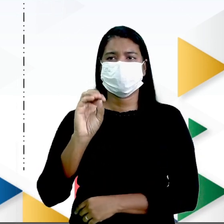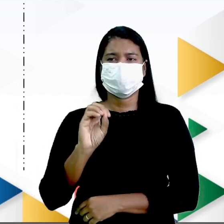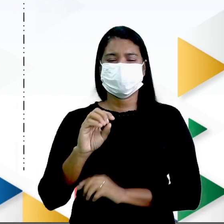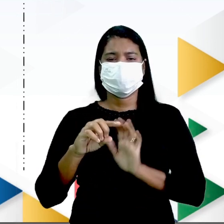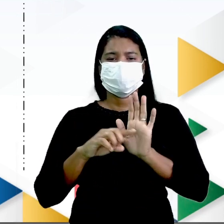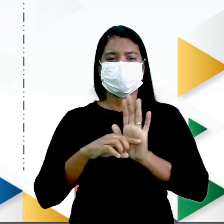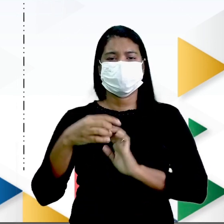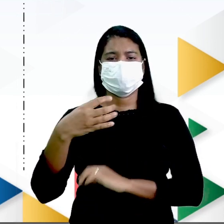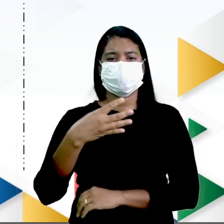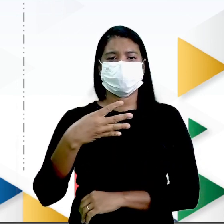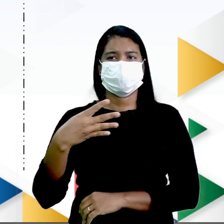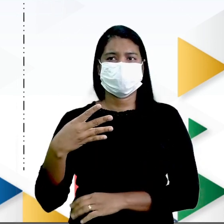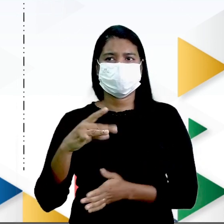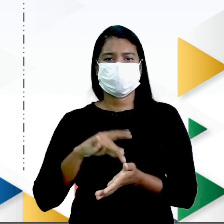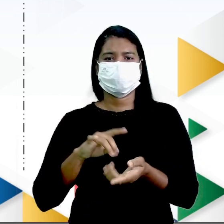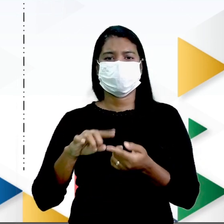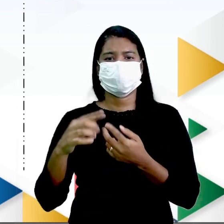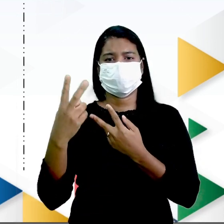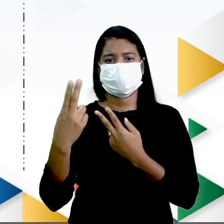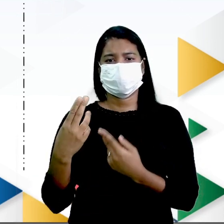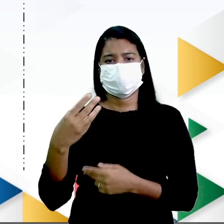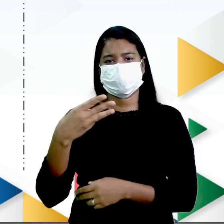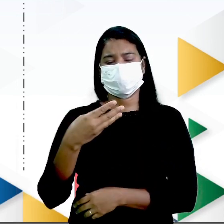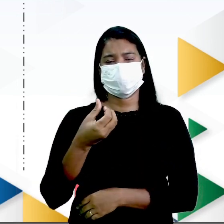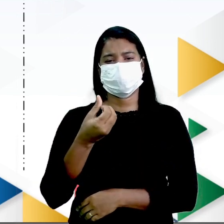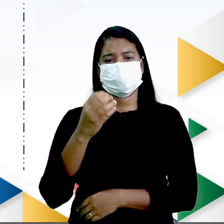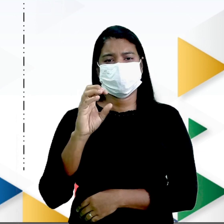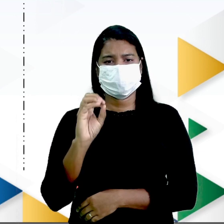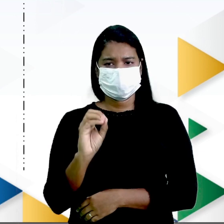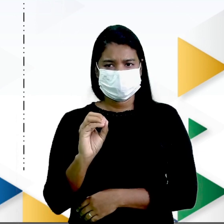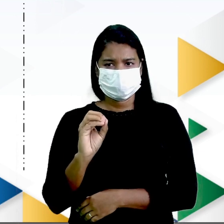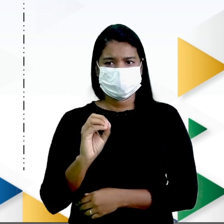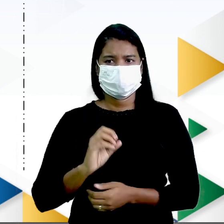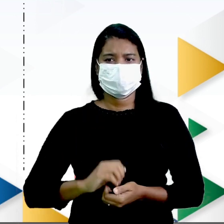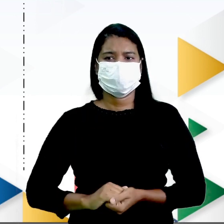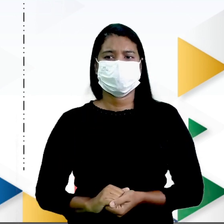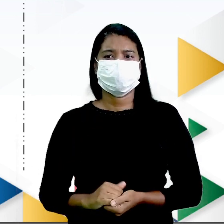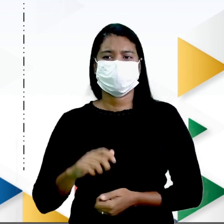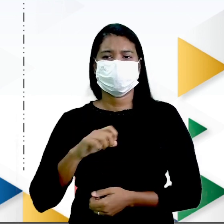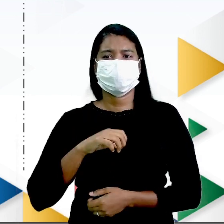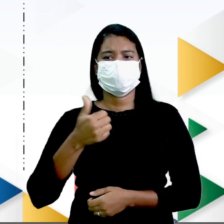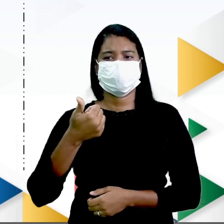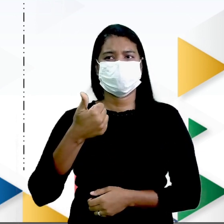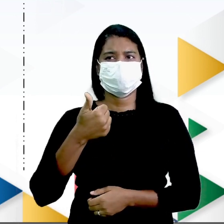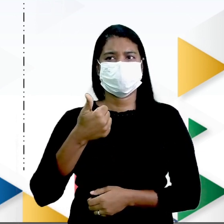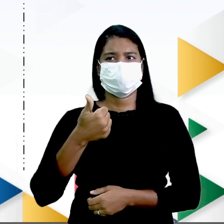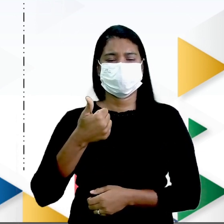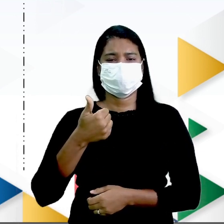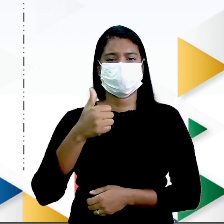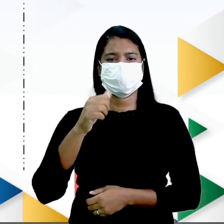graus igual a 360. Agora é só continha de padaria, porque eu tenho 180N